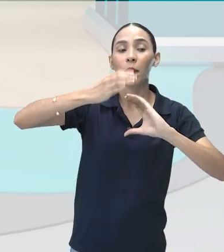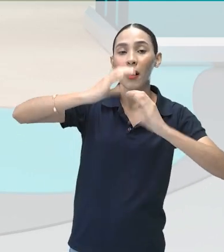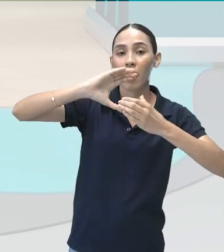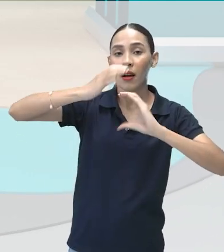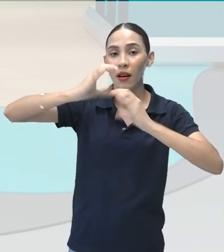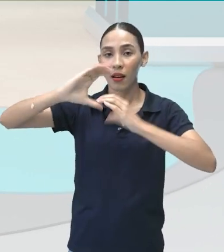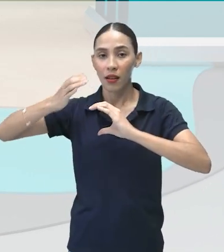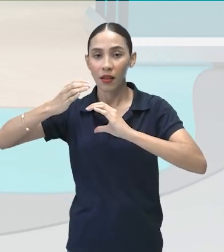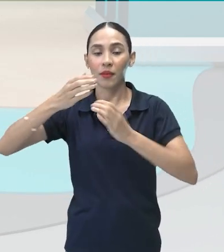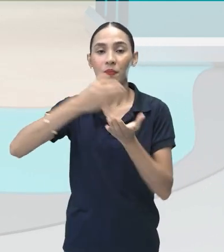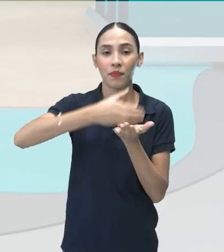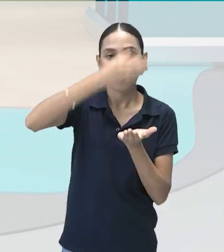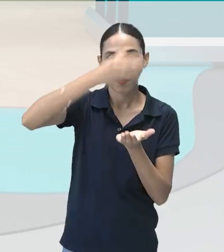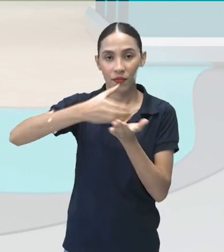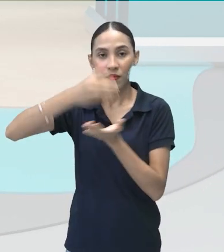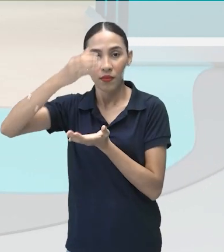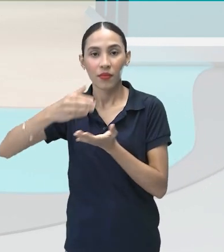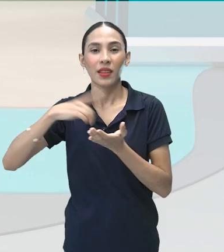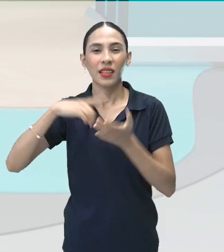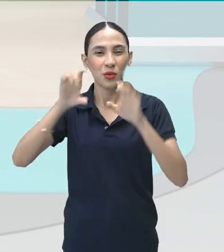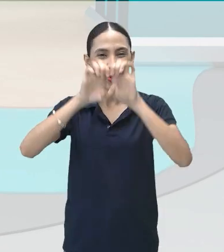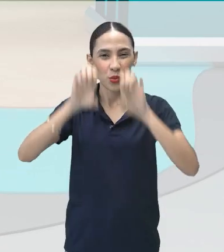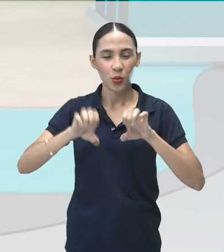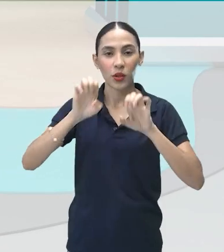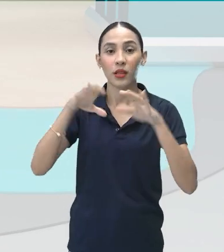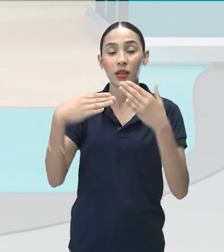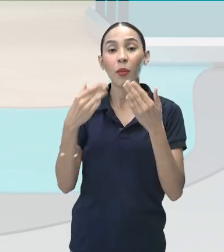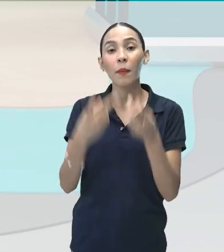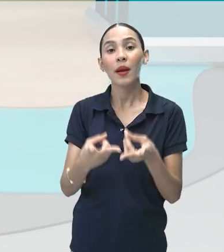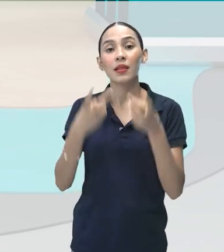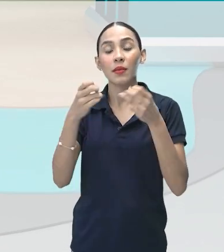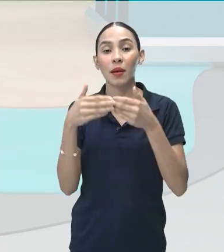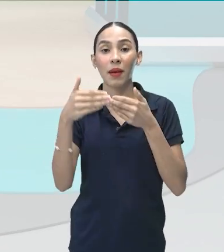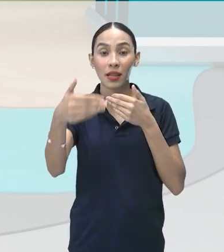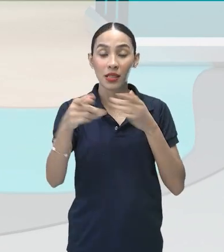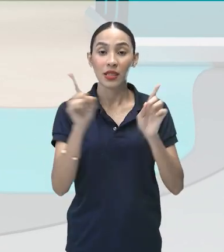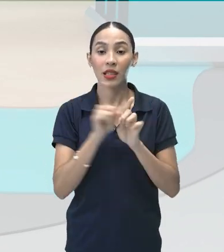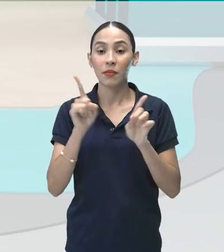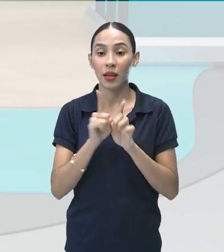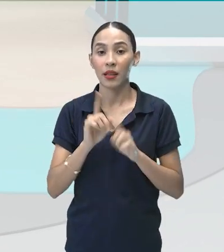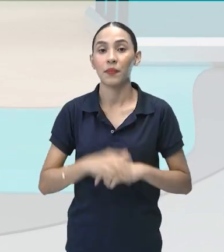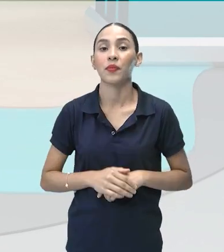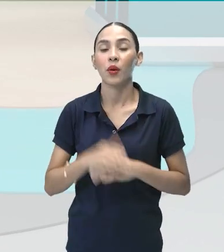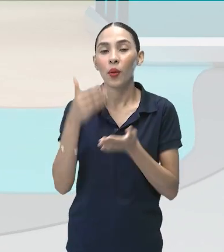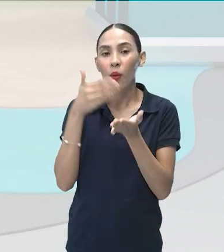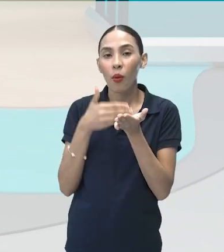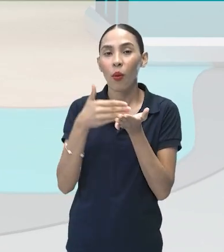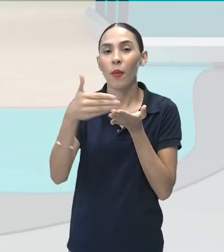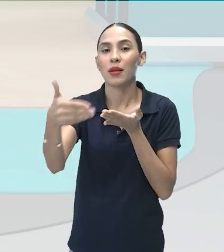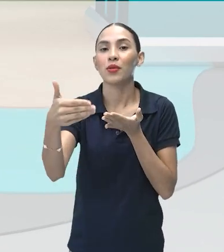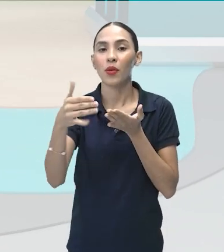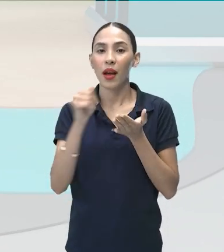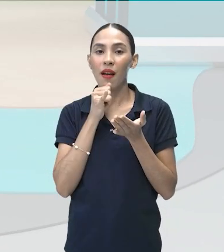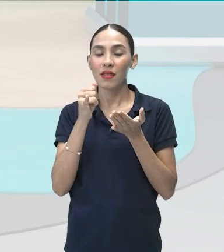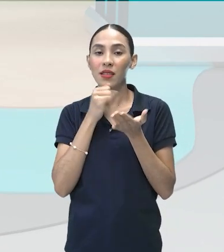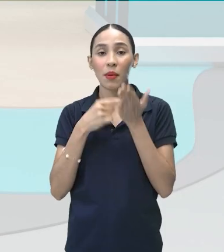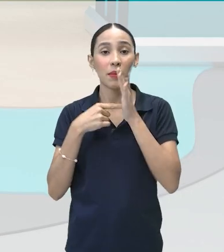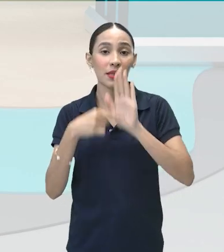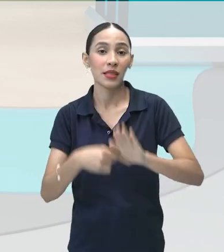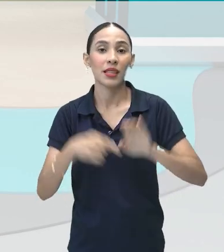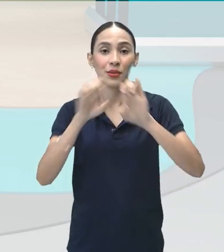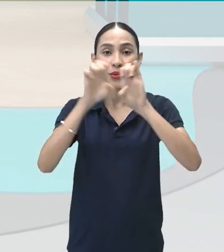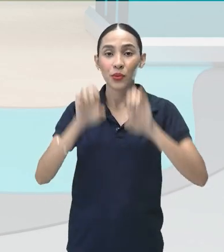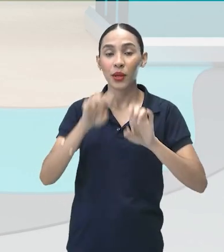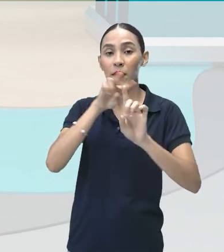essas formas. Então, ele observou isso e, a partir daí, ele começou a dar essas formas, esse